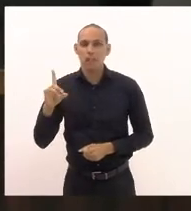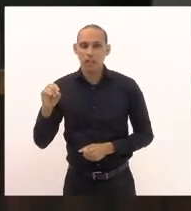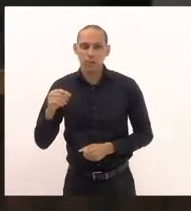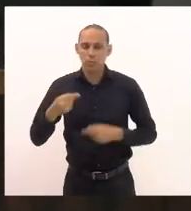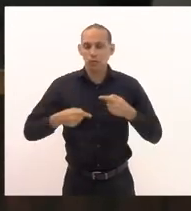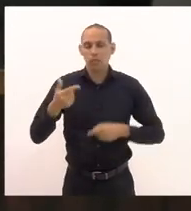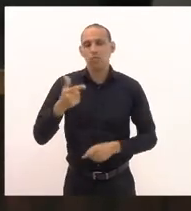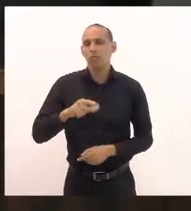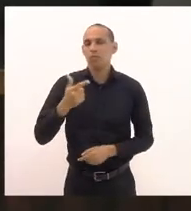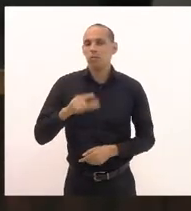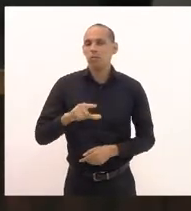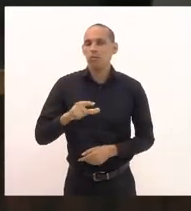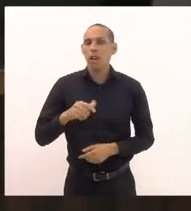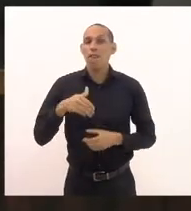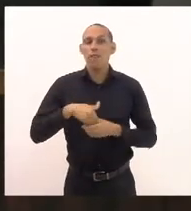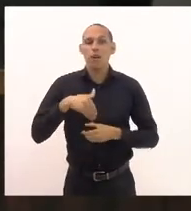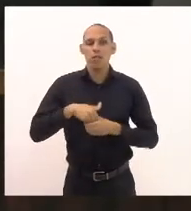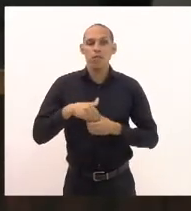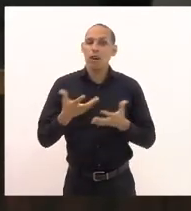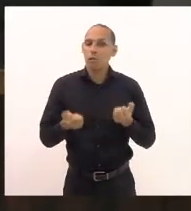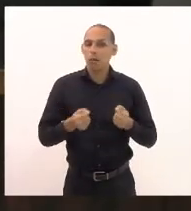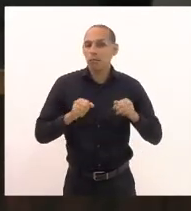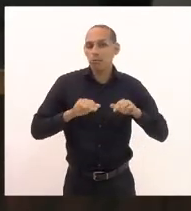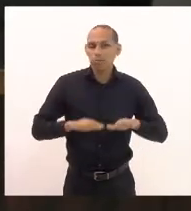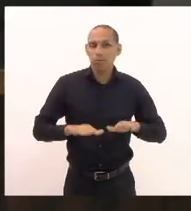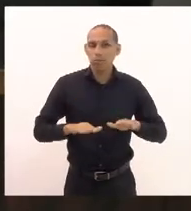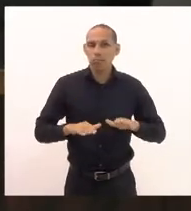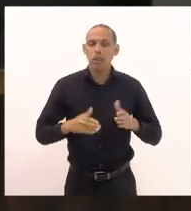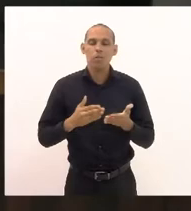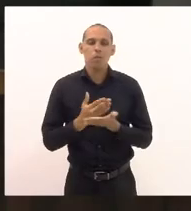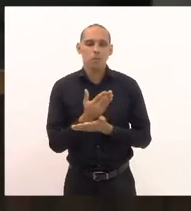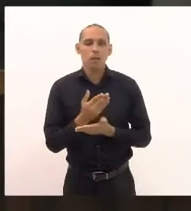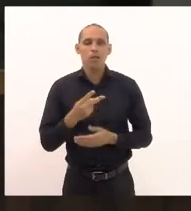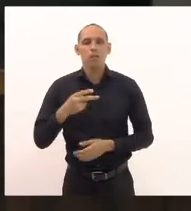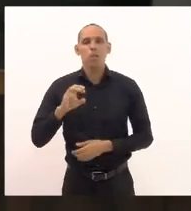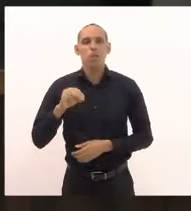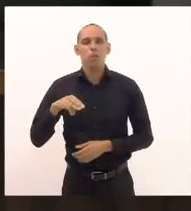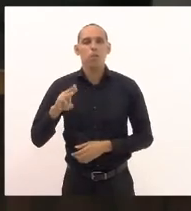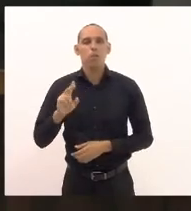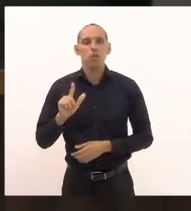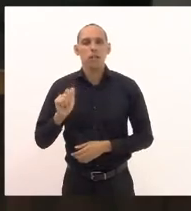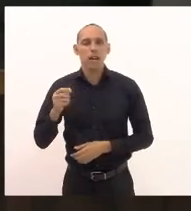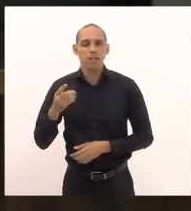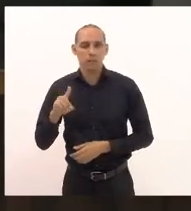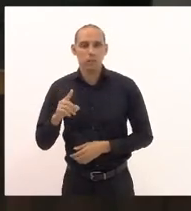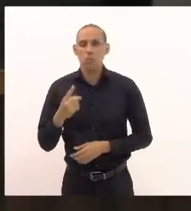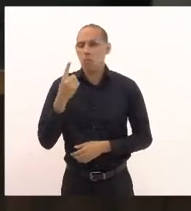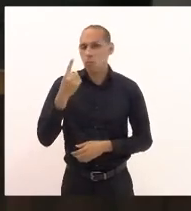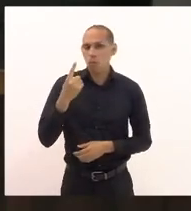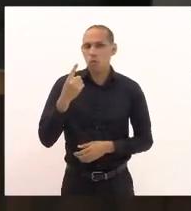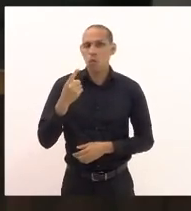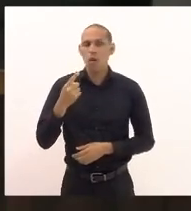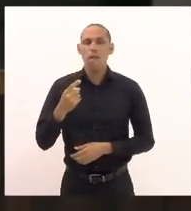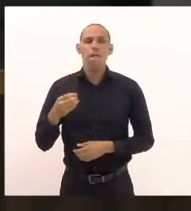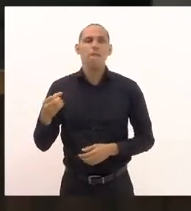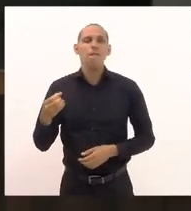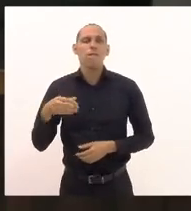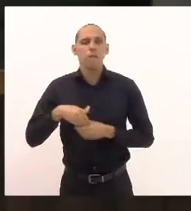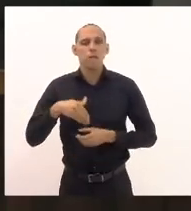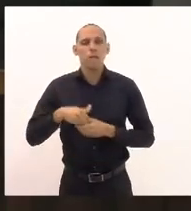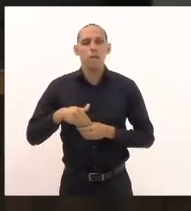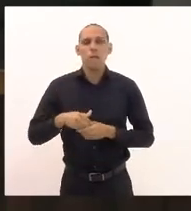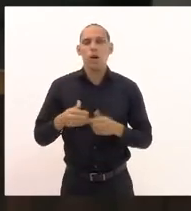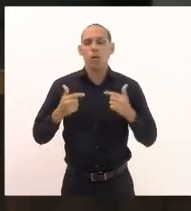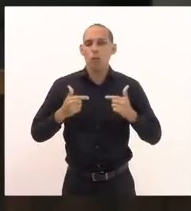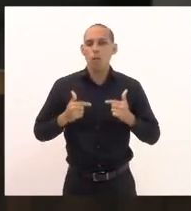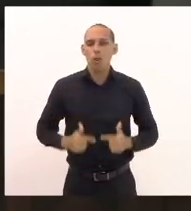encerra a discussão. Em votação, os senhores que aprovam, nesse questão aprovada, vai à promulgação com voto pela abstenção do novo. Incluído na ordem do dia, de acordo com o parágrafo